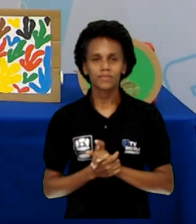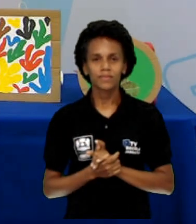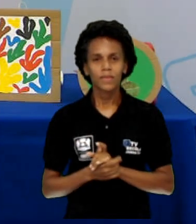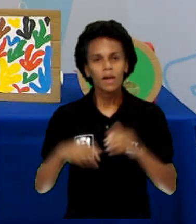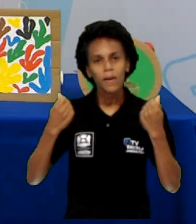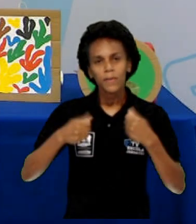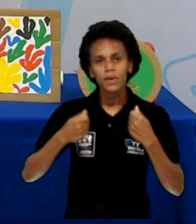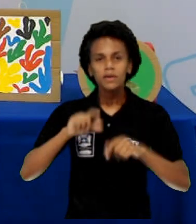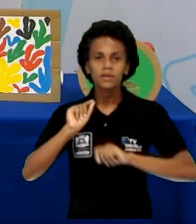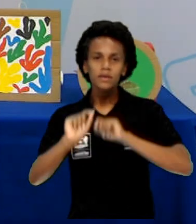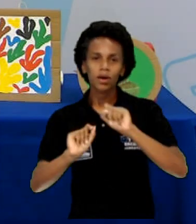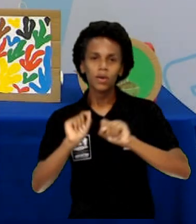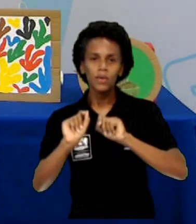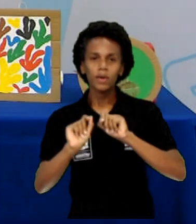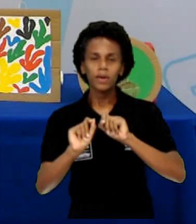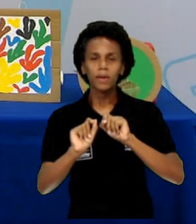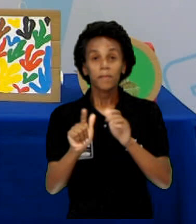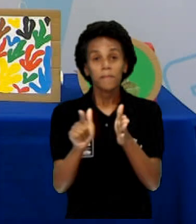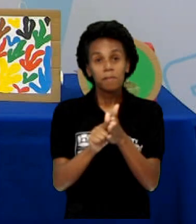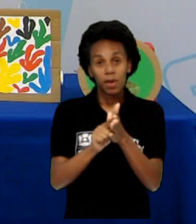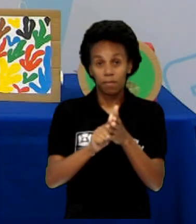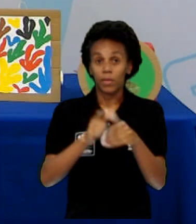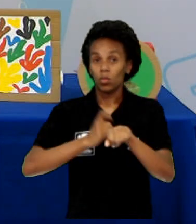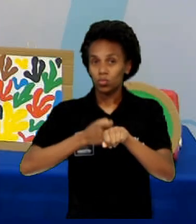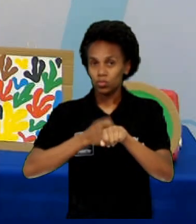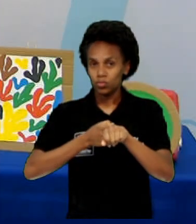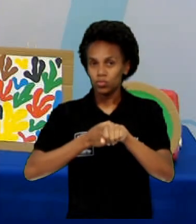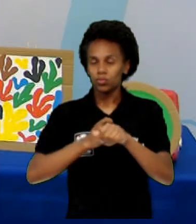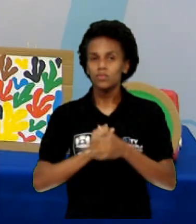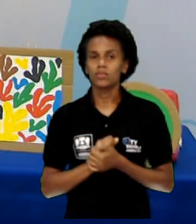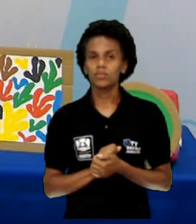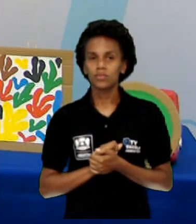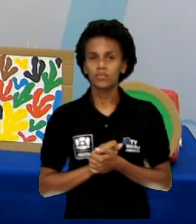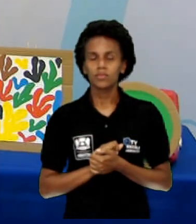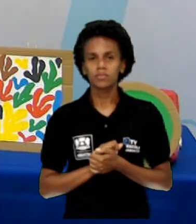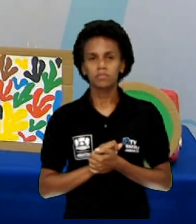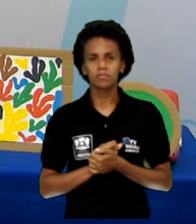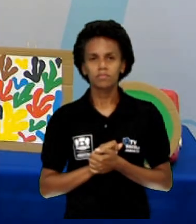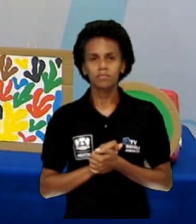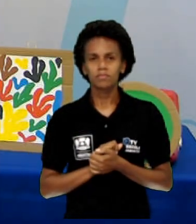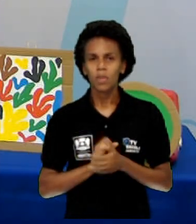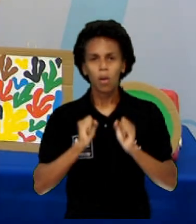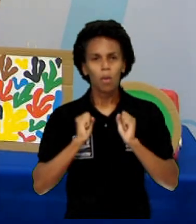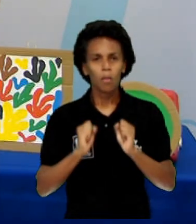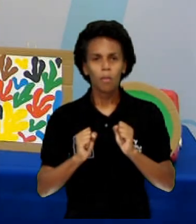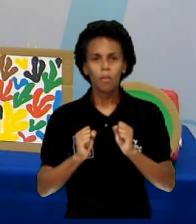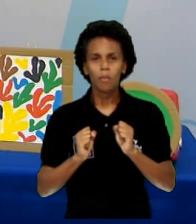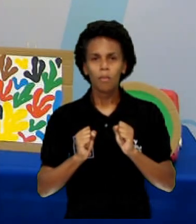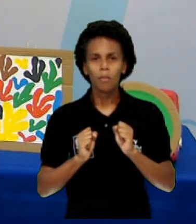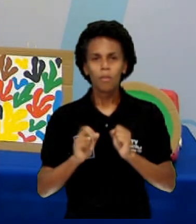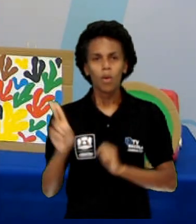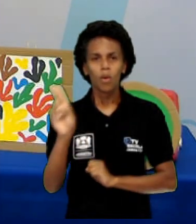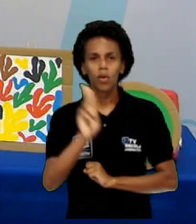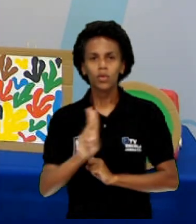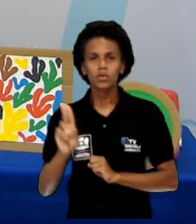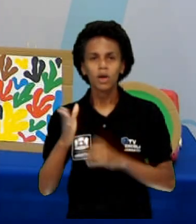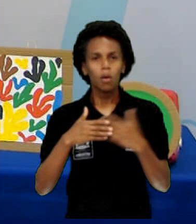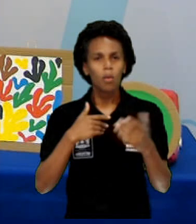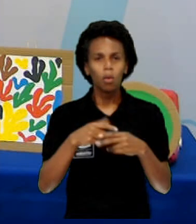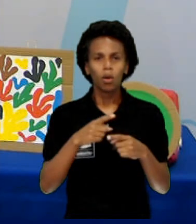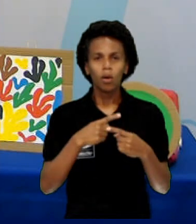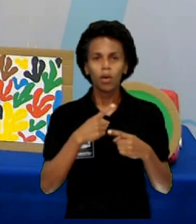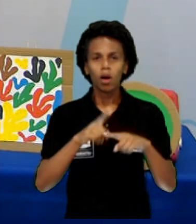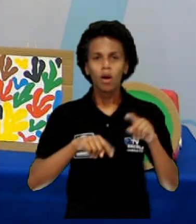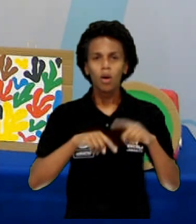papelão e vocês podem usar qualquer objeto circular, como um prato, coloca sobre